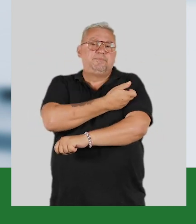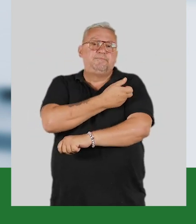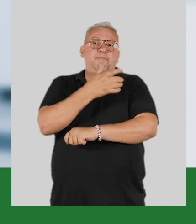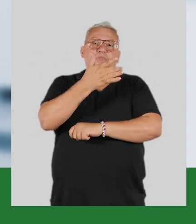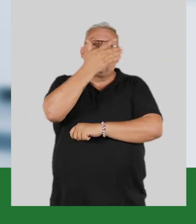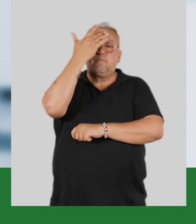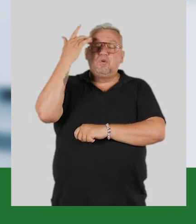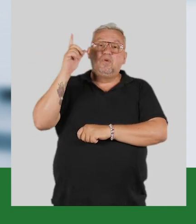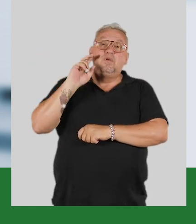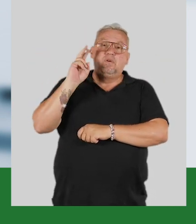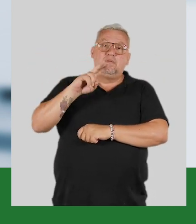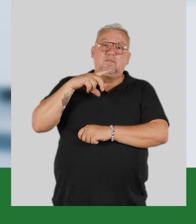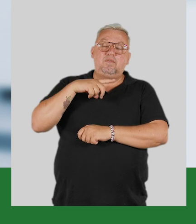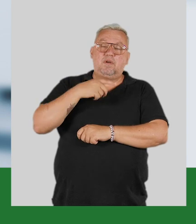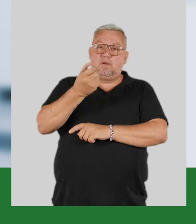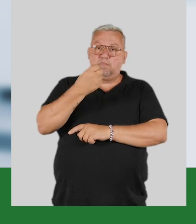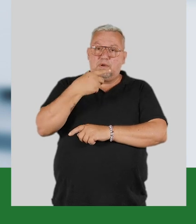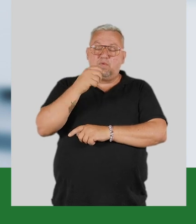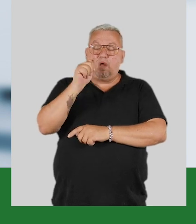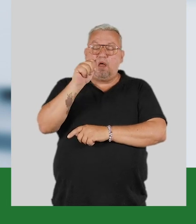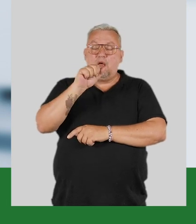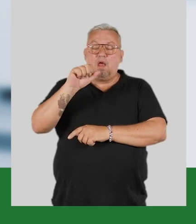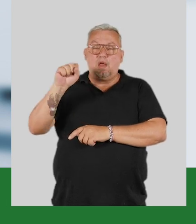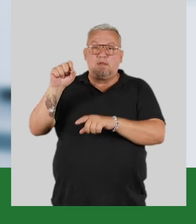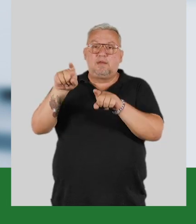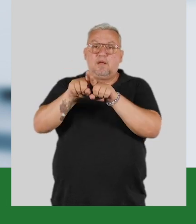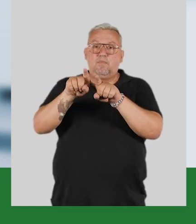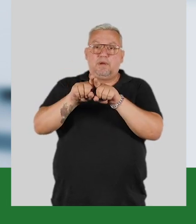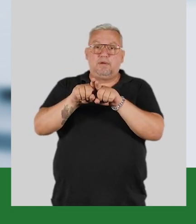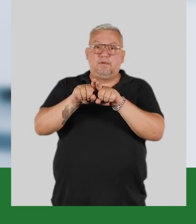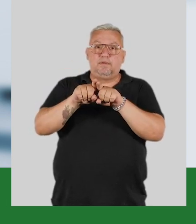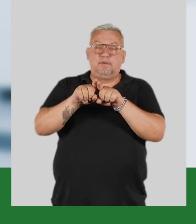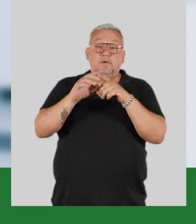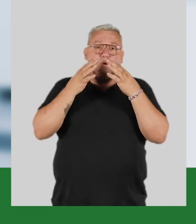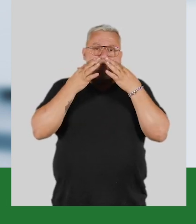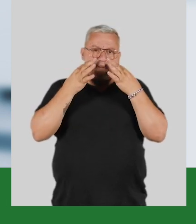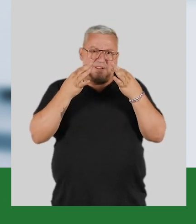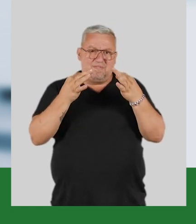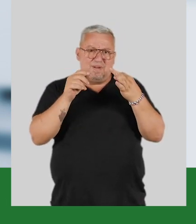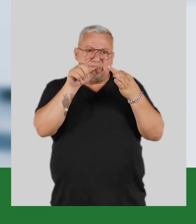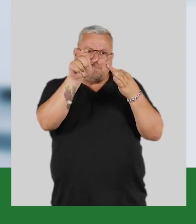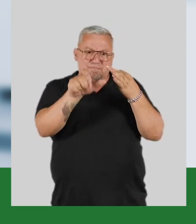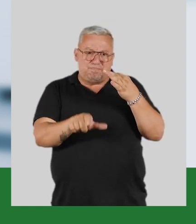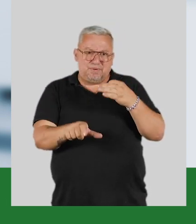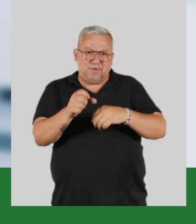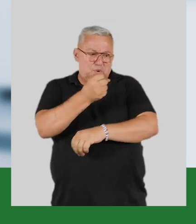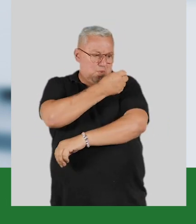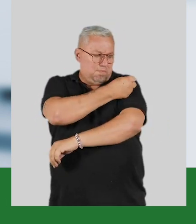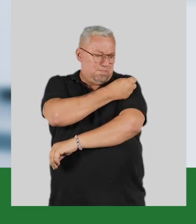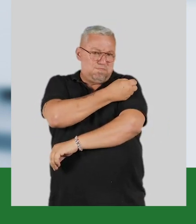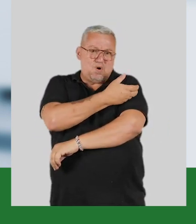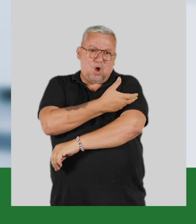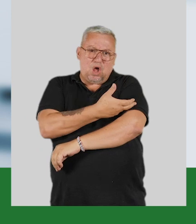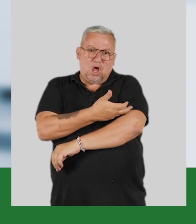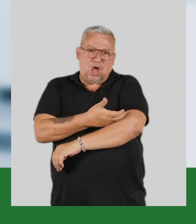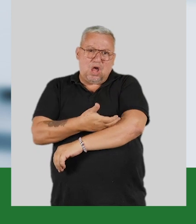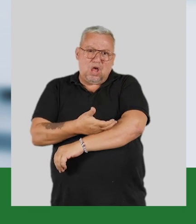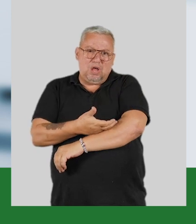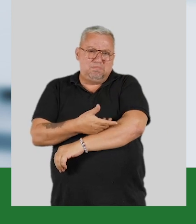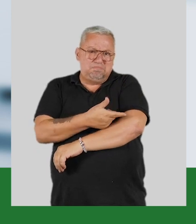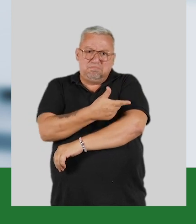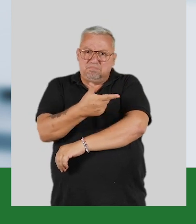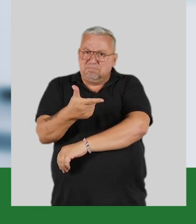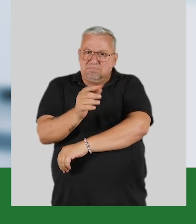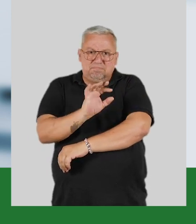nas pessoas que recebem anticoagulante. O ideal é observar se a pessoa não vai ter nenhum sangramento no local da aplicação